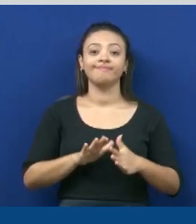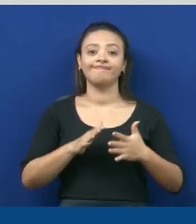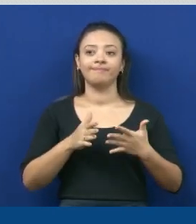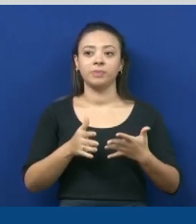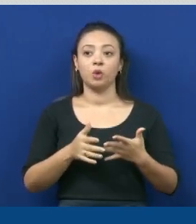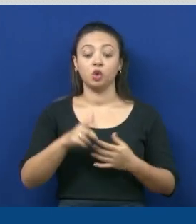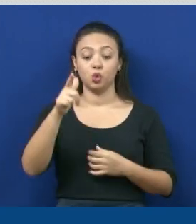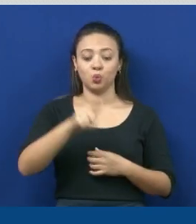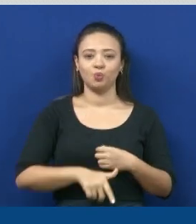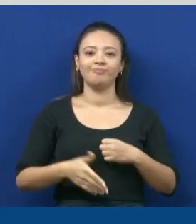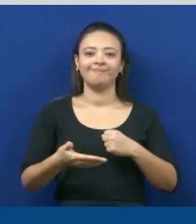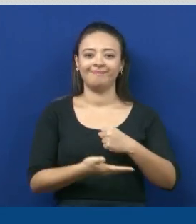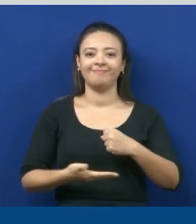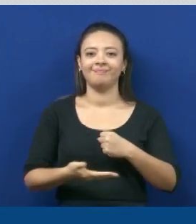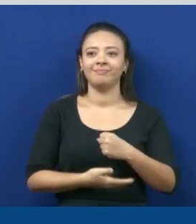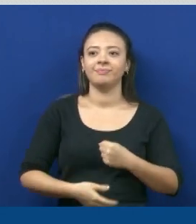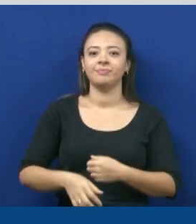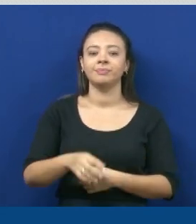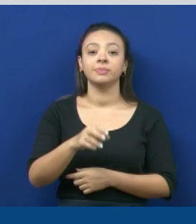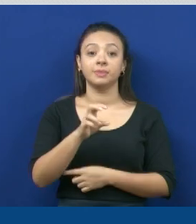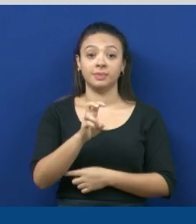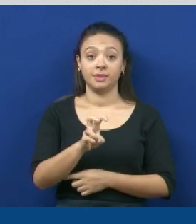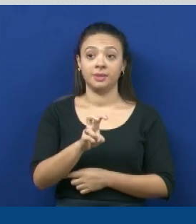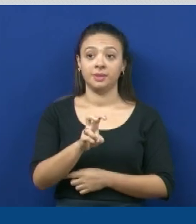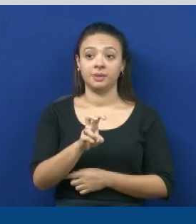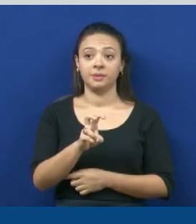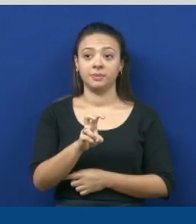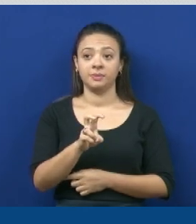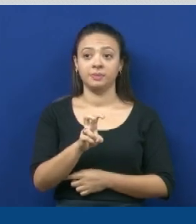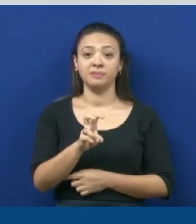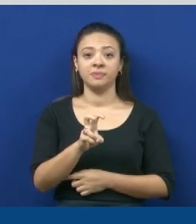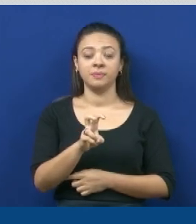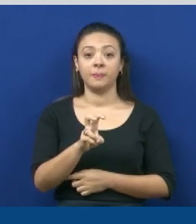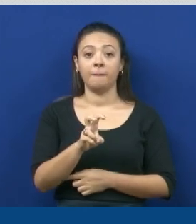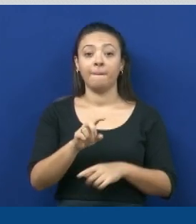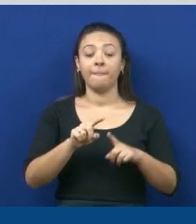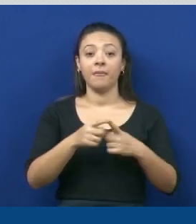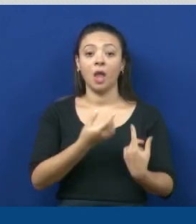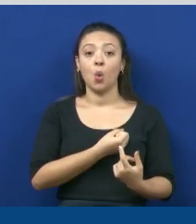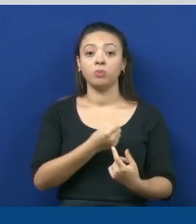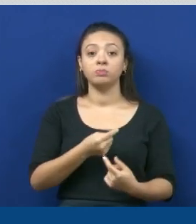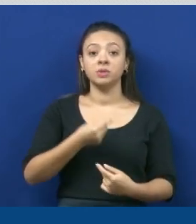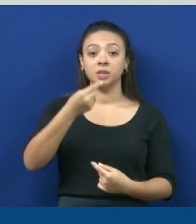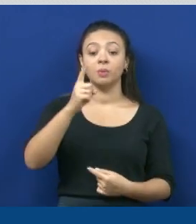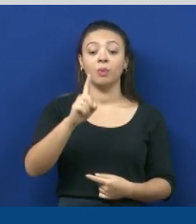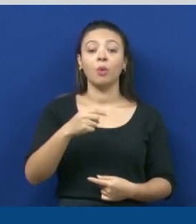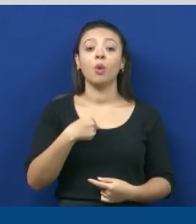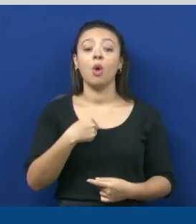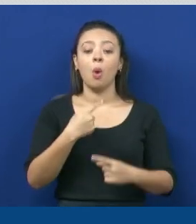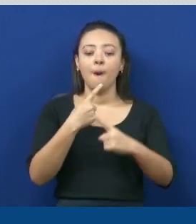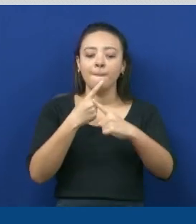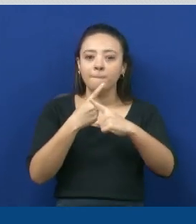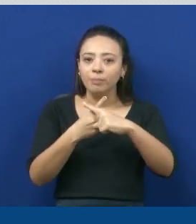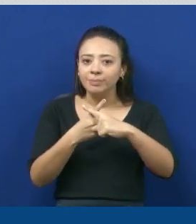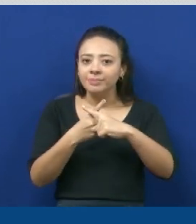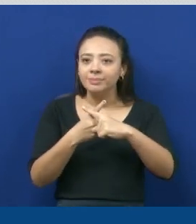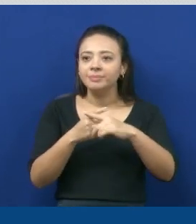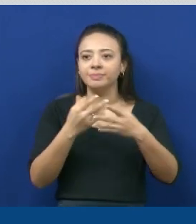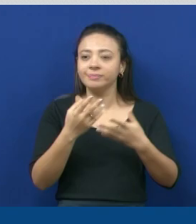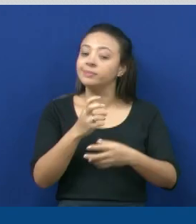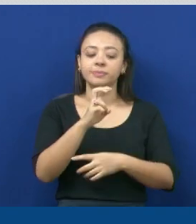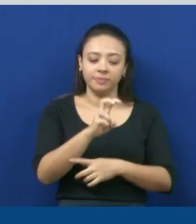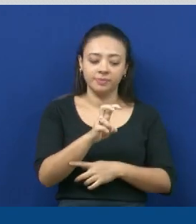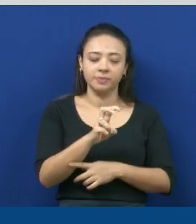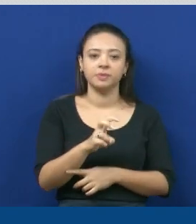repetir essa base, vejam aí, acompanhem, e olha o que, que eu estou fazendo com o expoente, multiplicando o 4 pelo